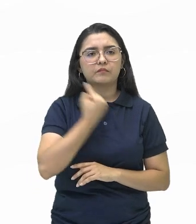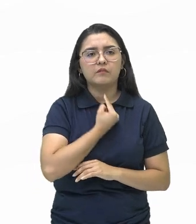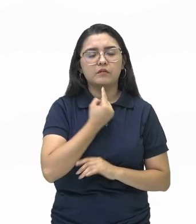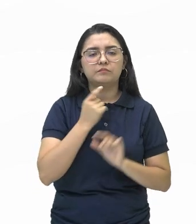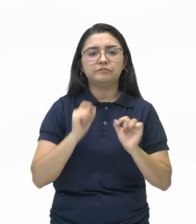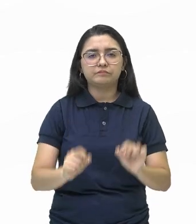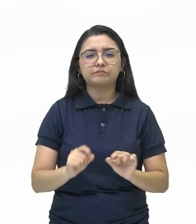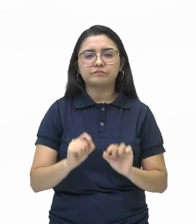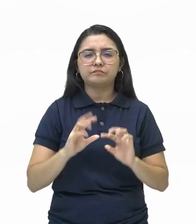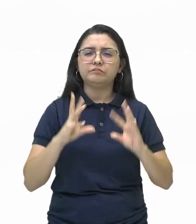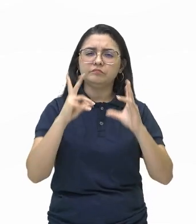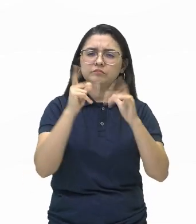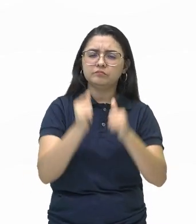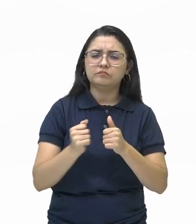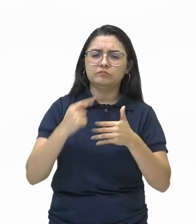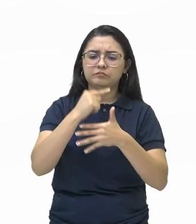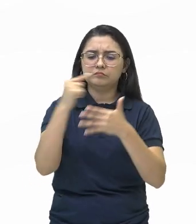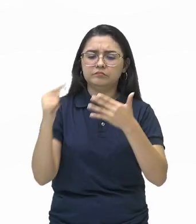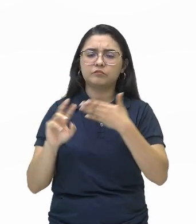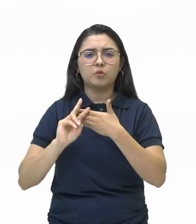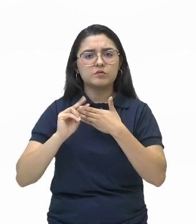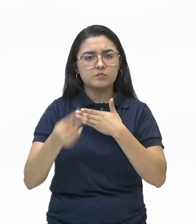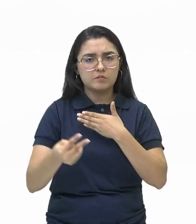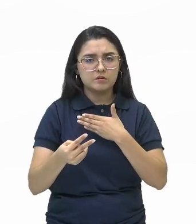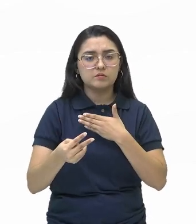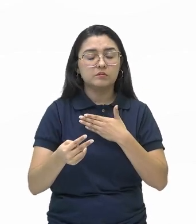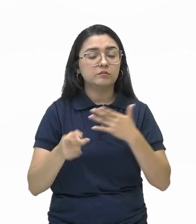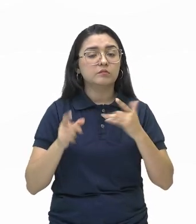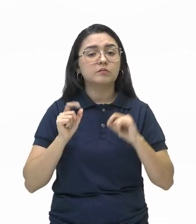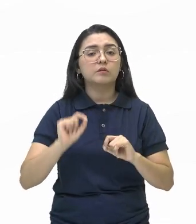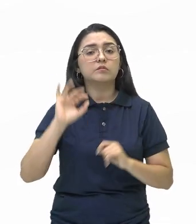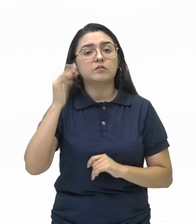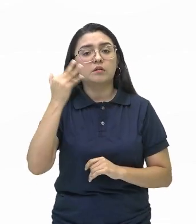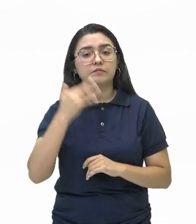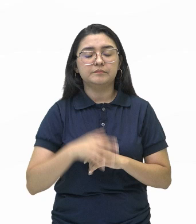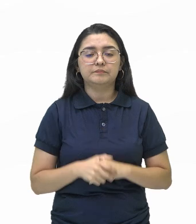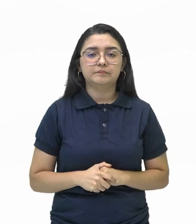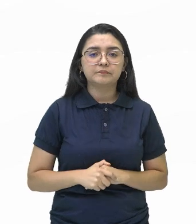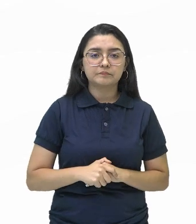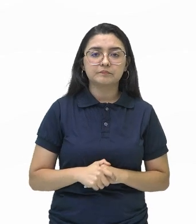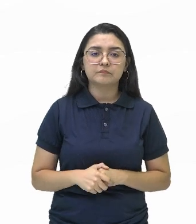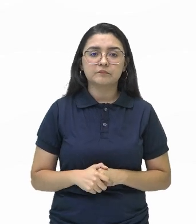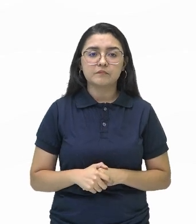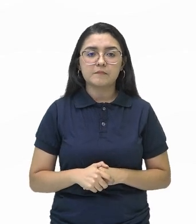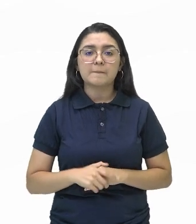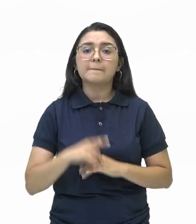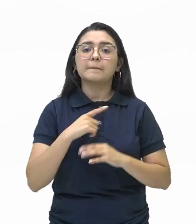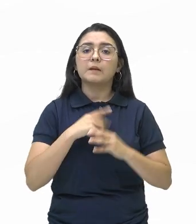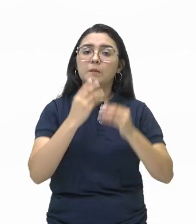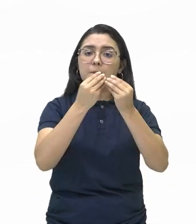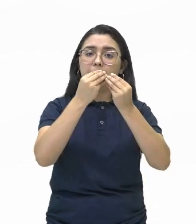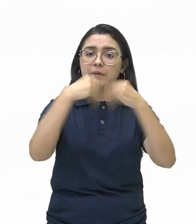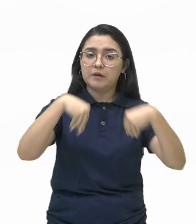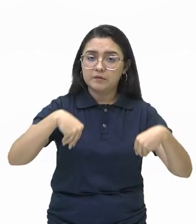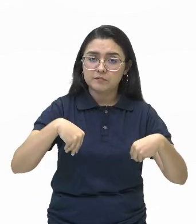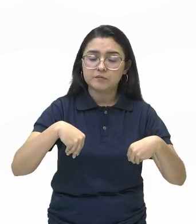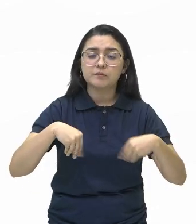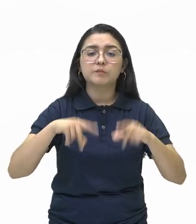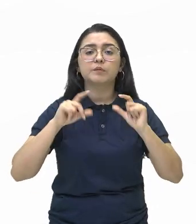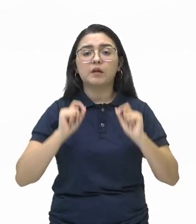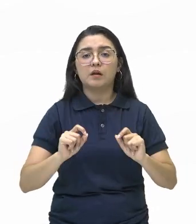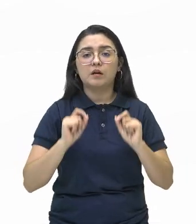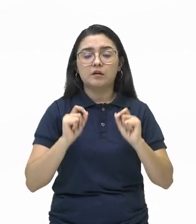estamos com todas essas consequências presentes, acaba acontecendo um prejuízo, por exemplo,